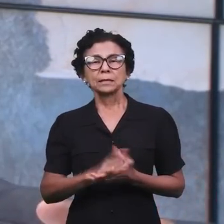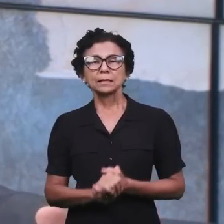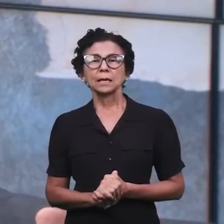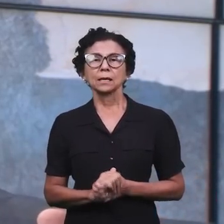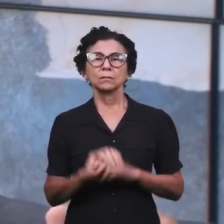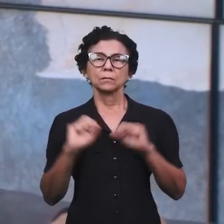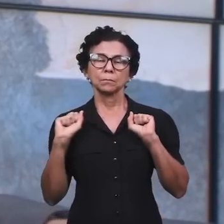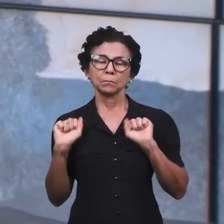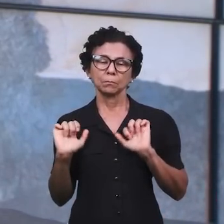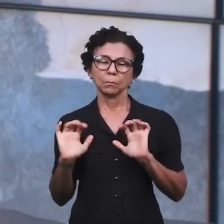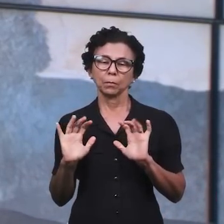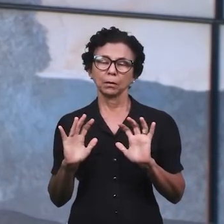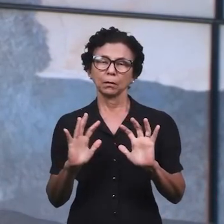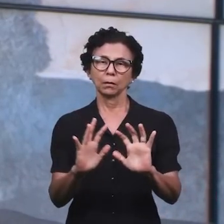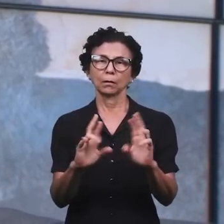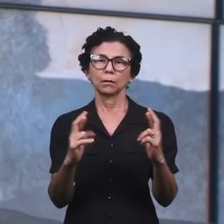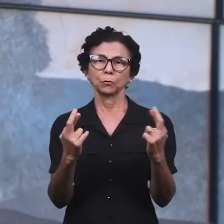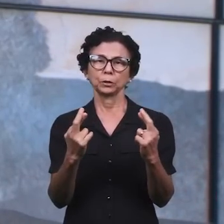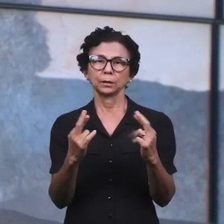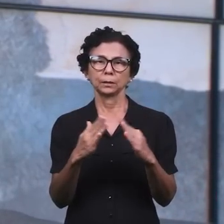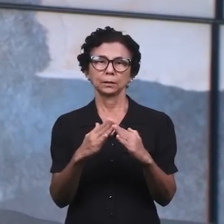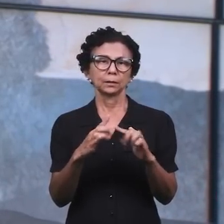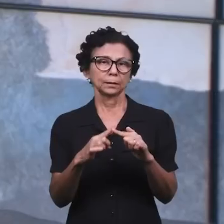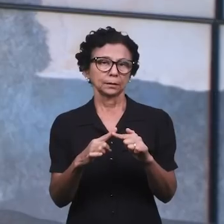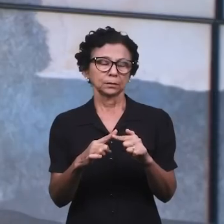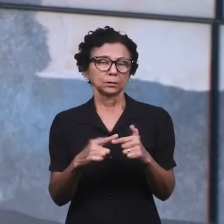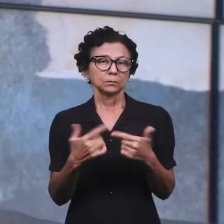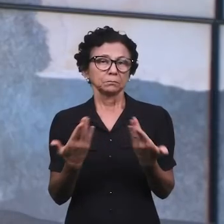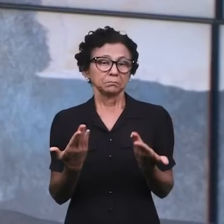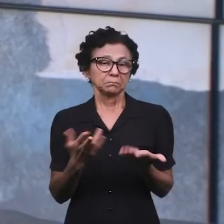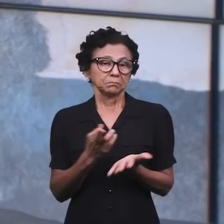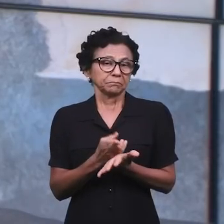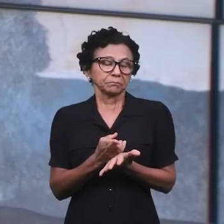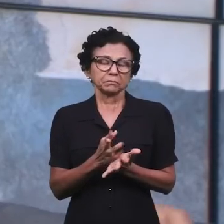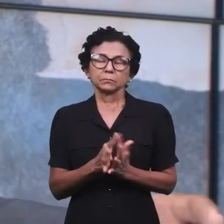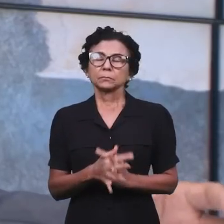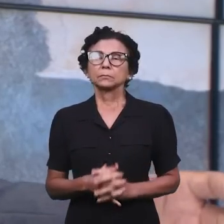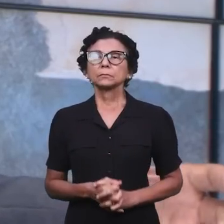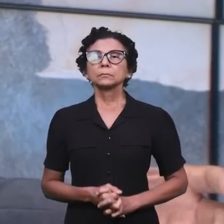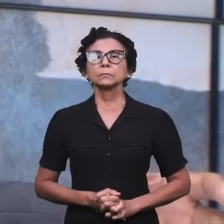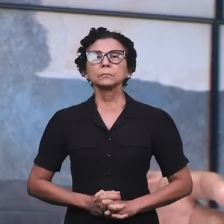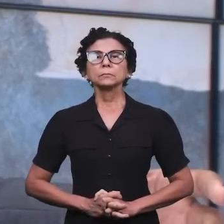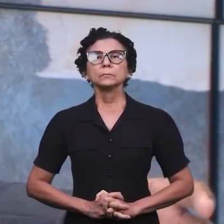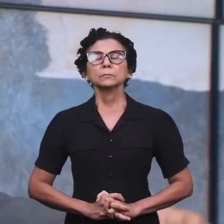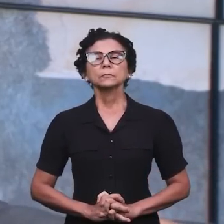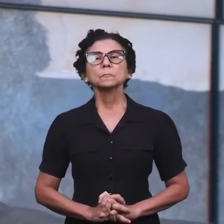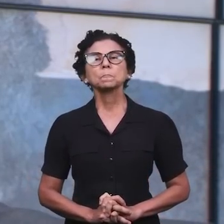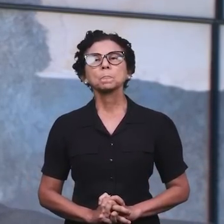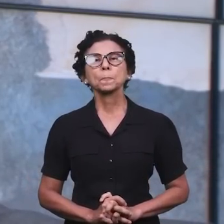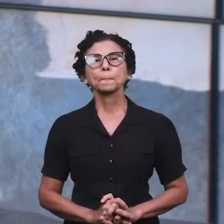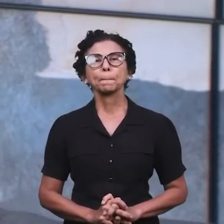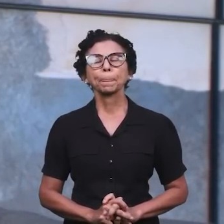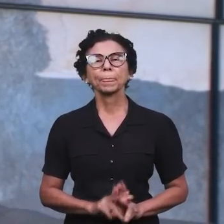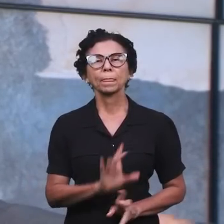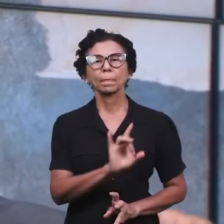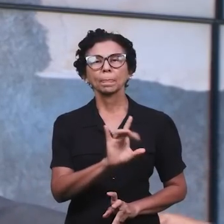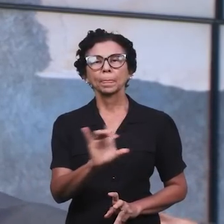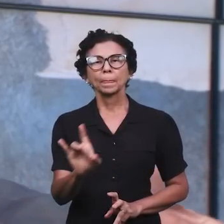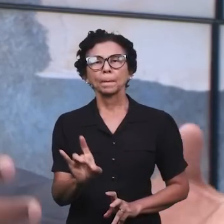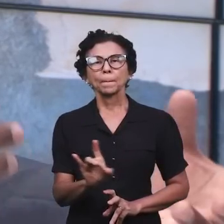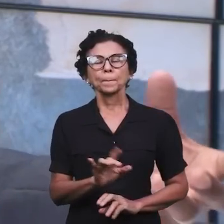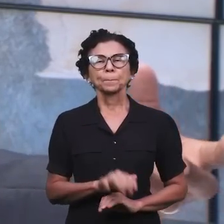agregar na igreja. E, com isso, elas trouxeram consigo,